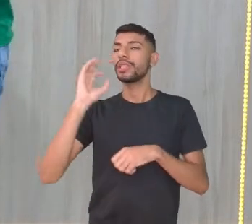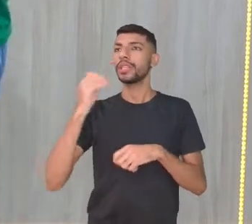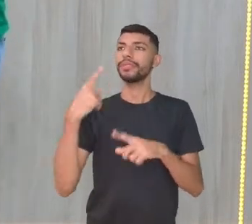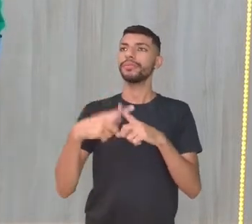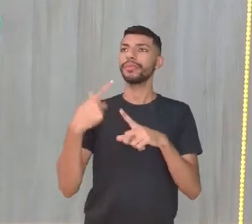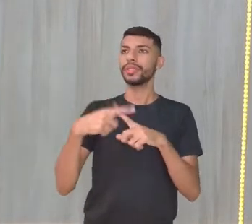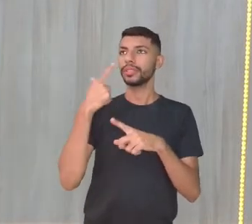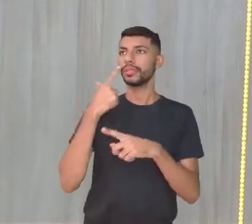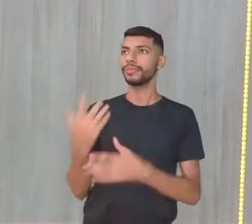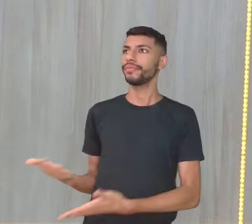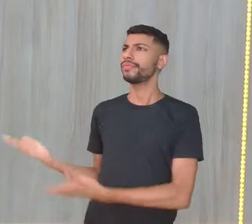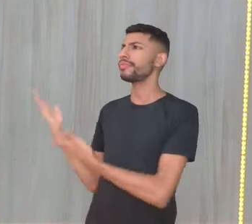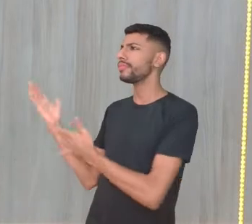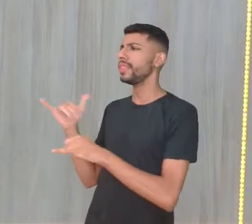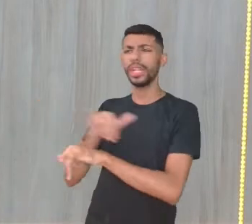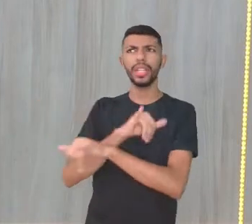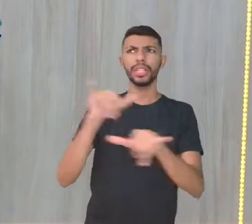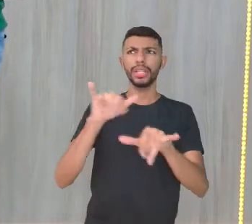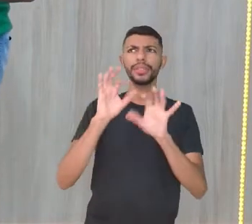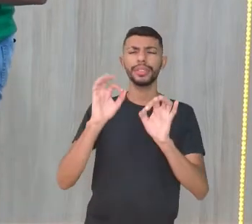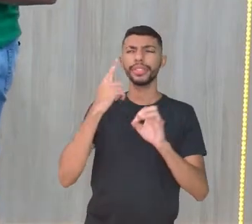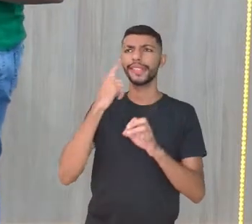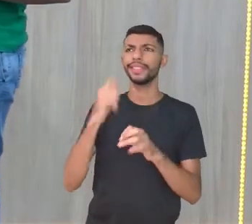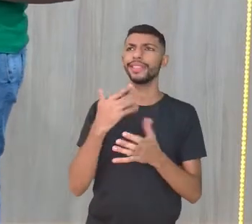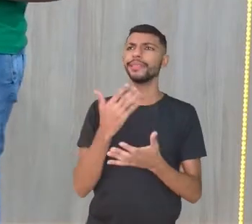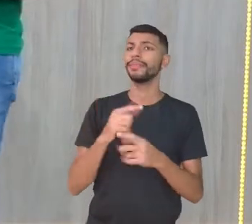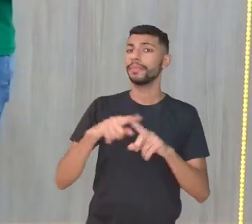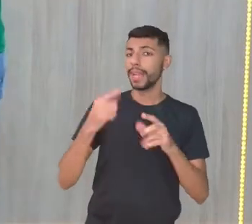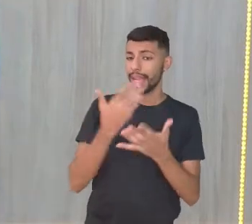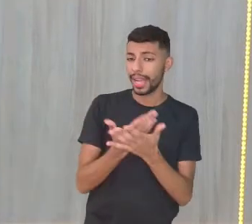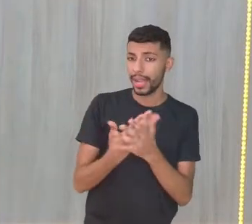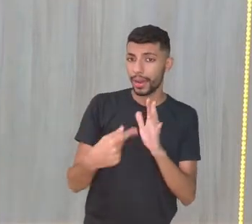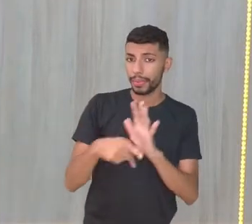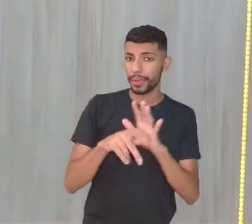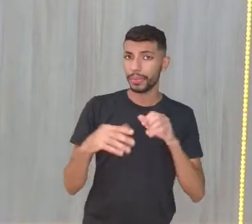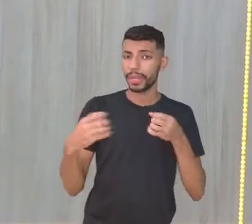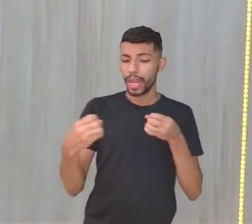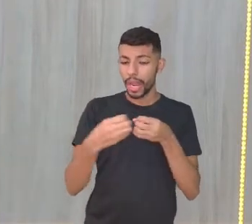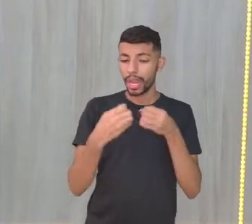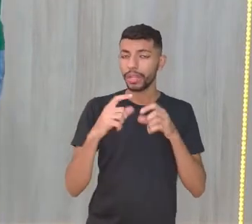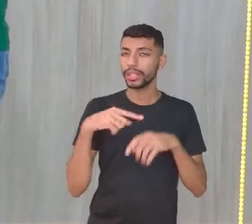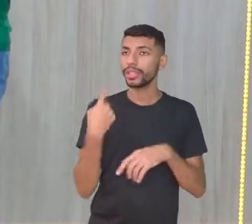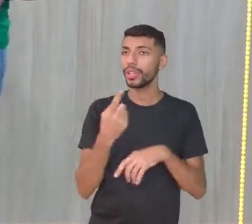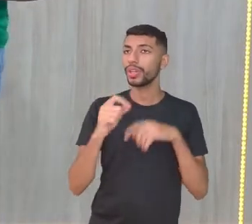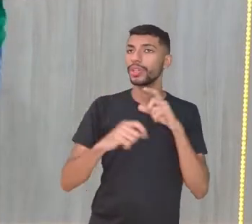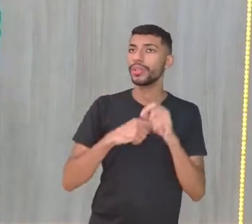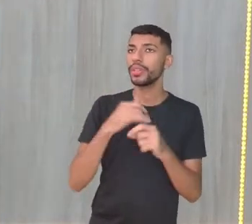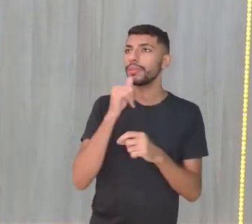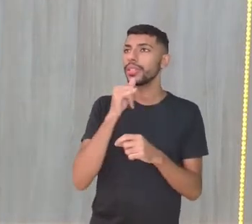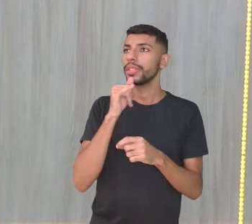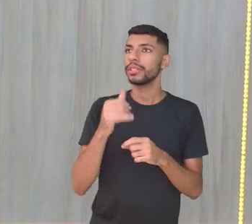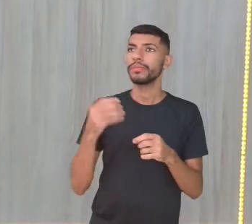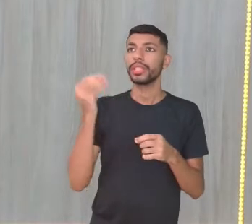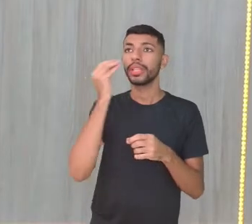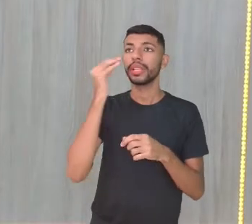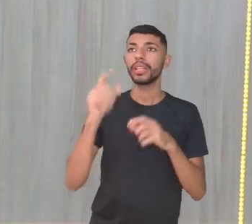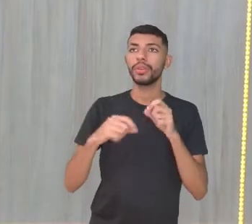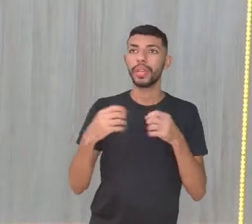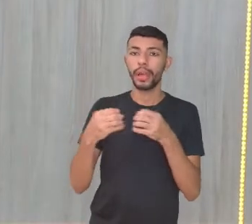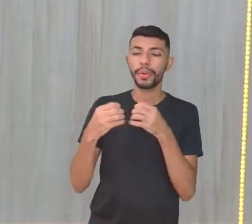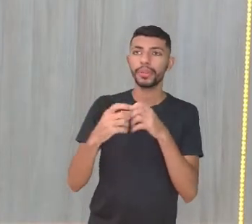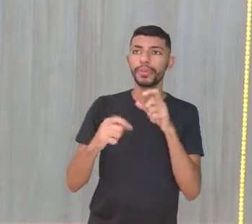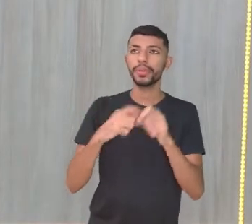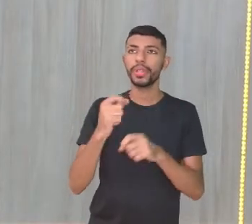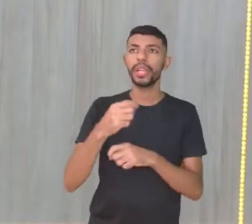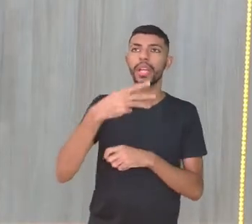Porque aqui está tranquilo, né? Na aula de aproximação que eu dei para vocês, a gente vai aproximar o R$ 3,99